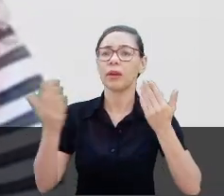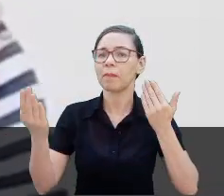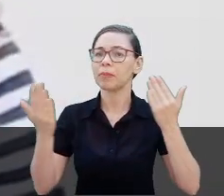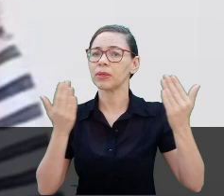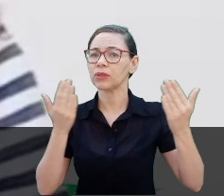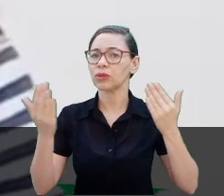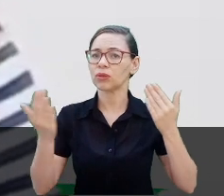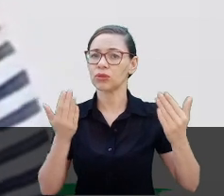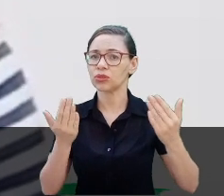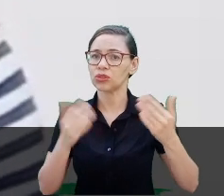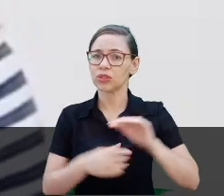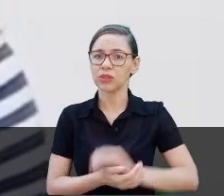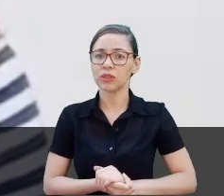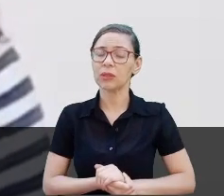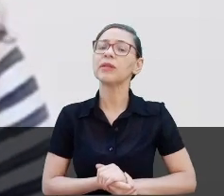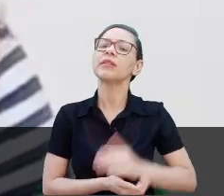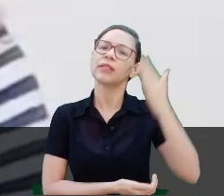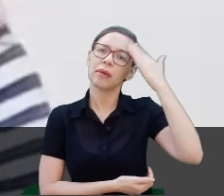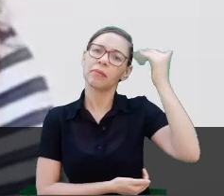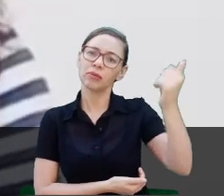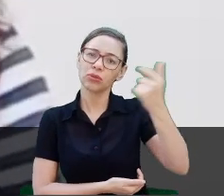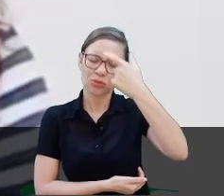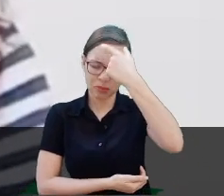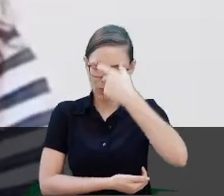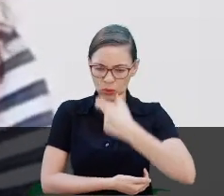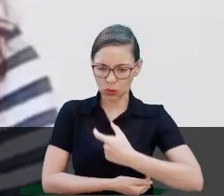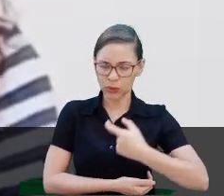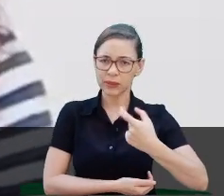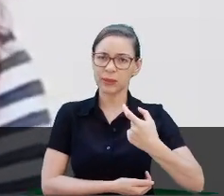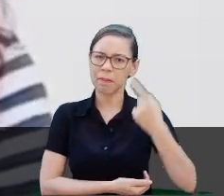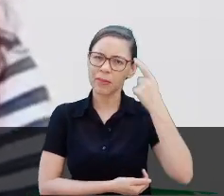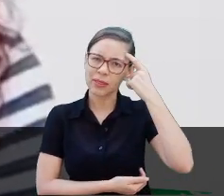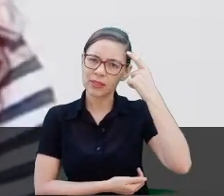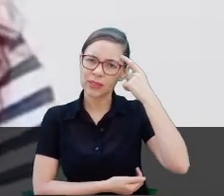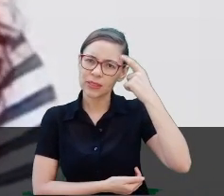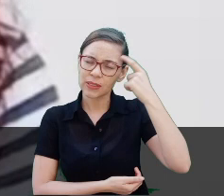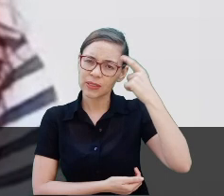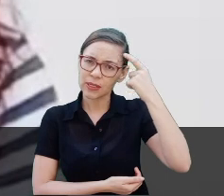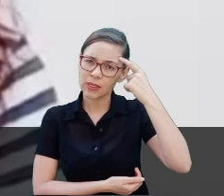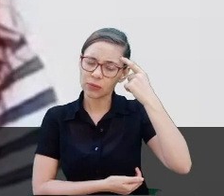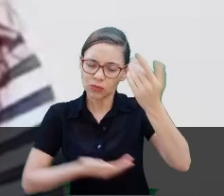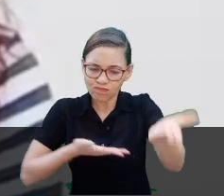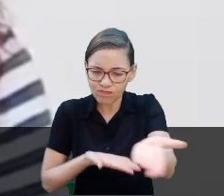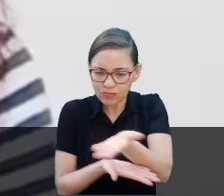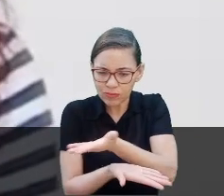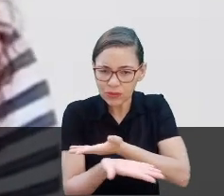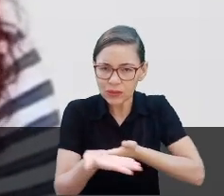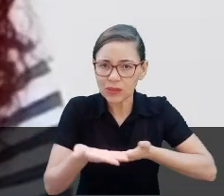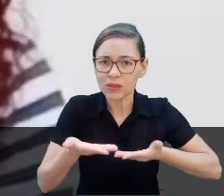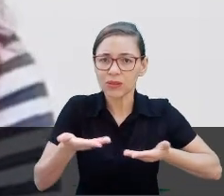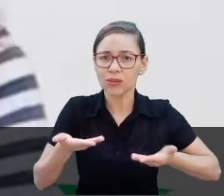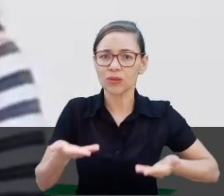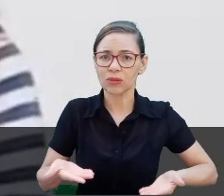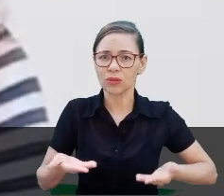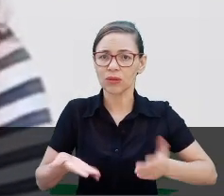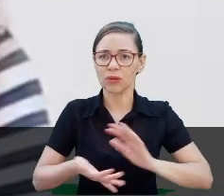a gente, enquanto psicologia brasileira, se coloca como campo de saber e campo profissional de exercício de atividade profissional que